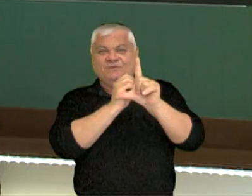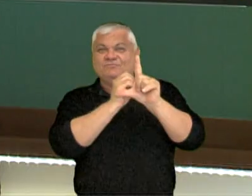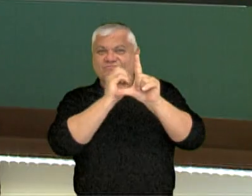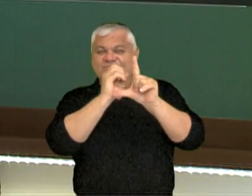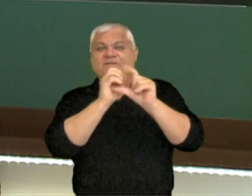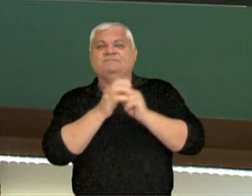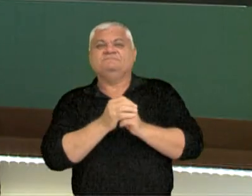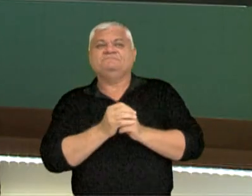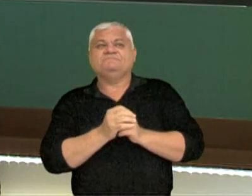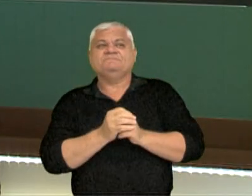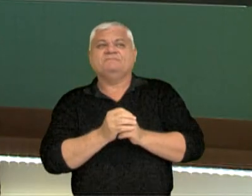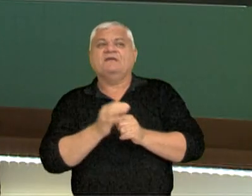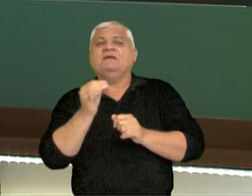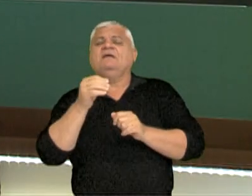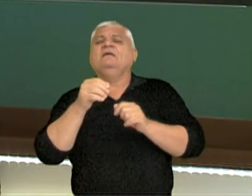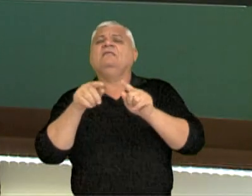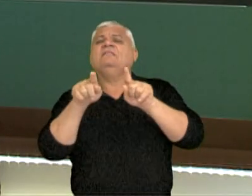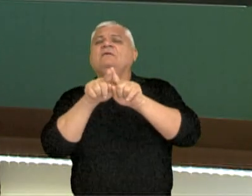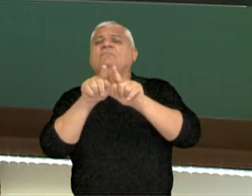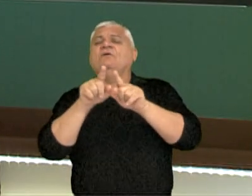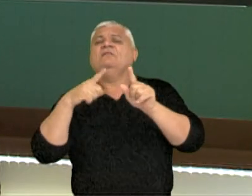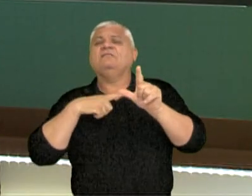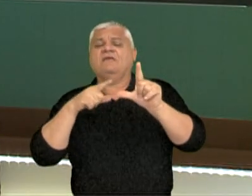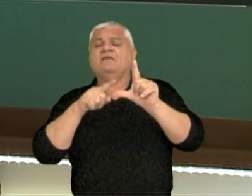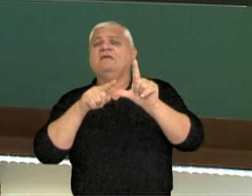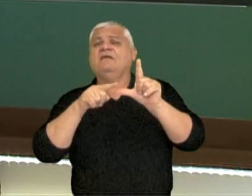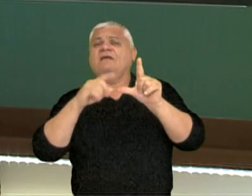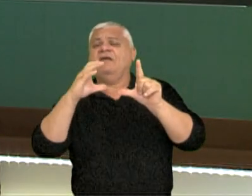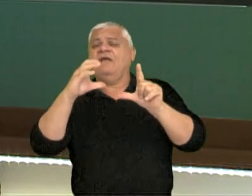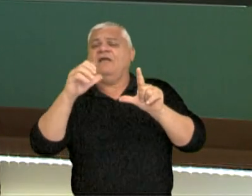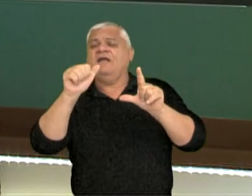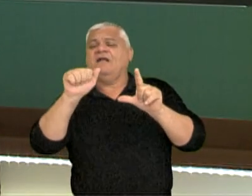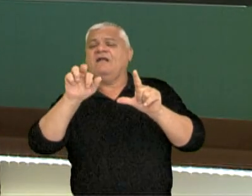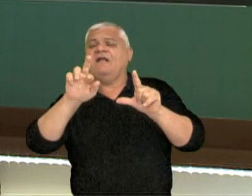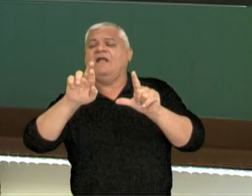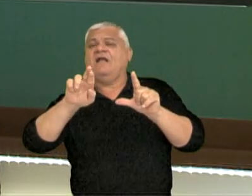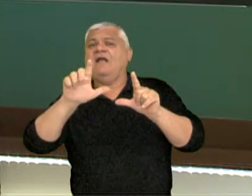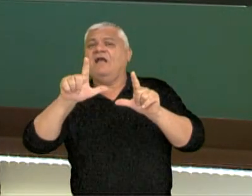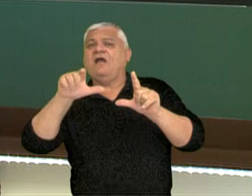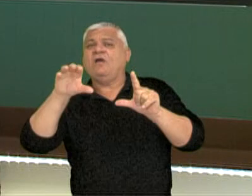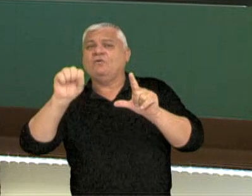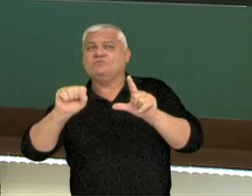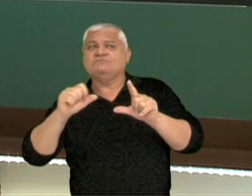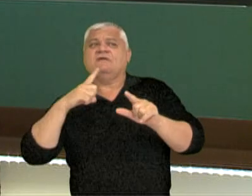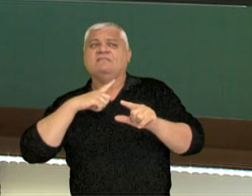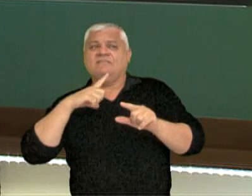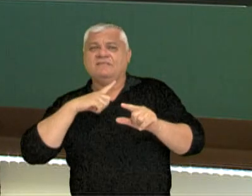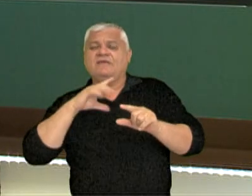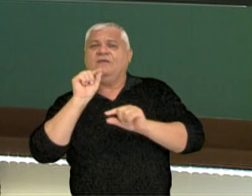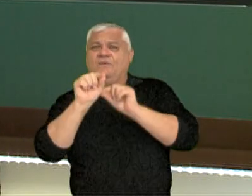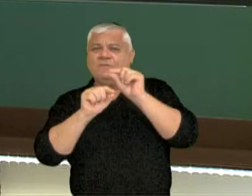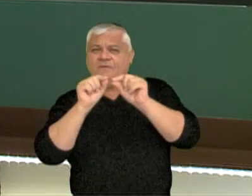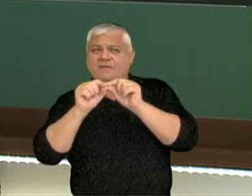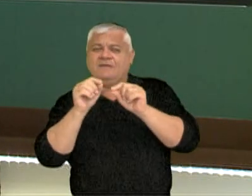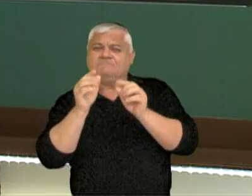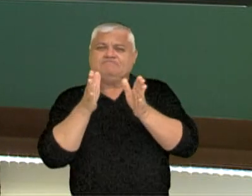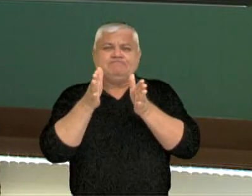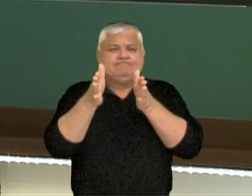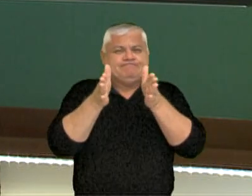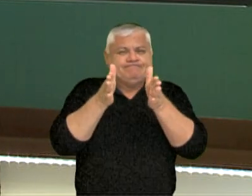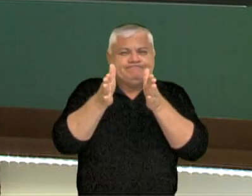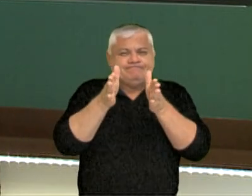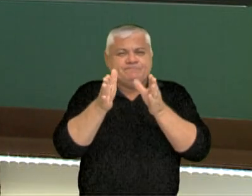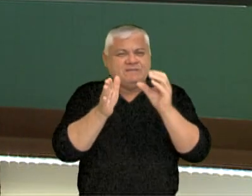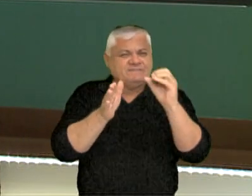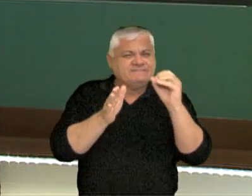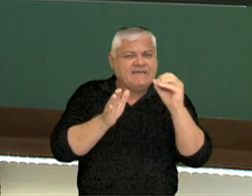E agora, né? Depois nós temos o Carlos. Olha lá, o Carlos, ele tem uma pontuação que está entre